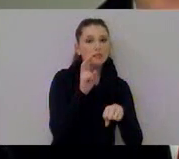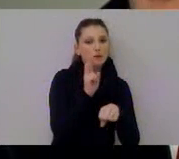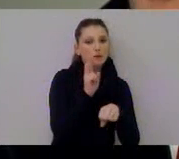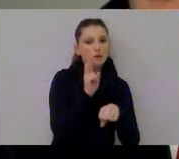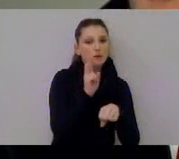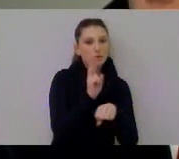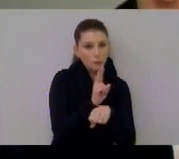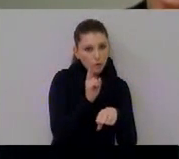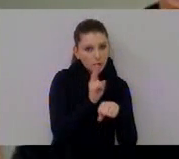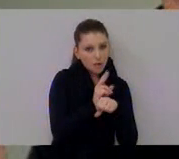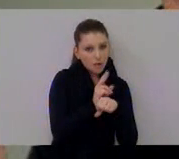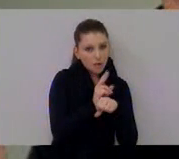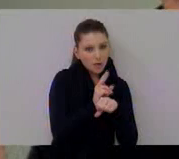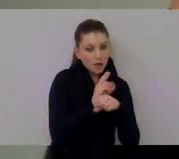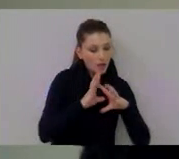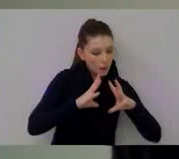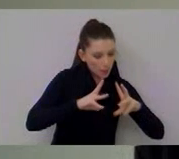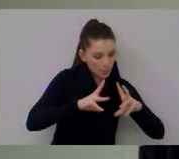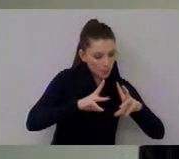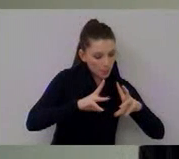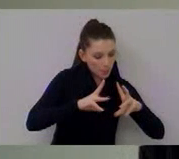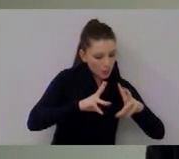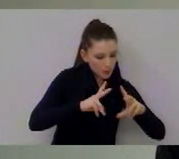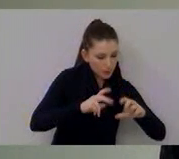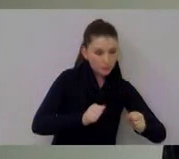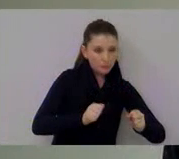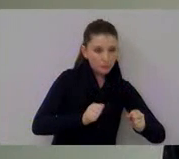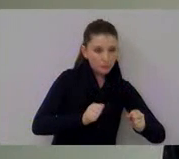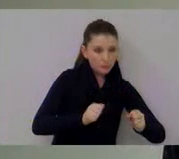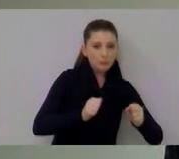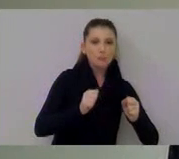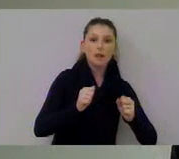terreno, roçar o terreno